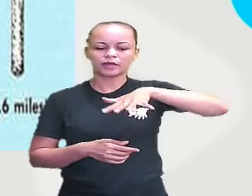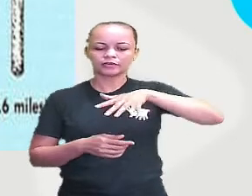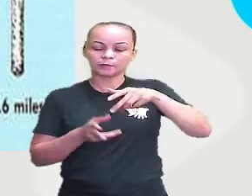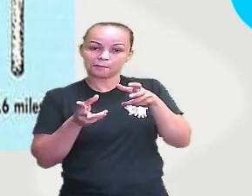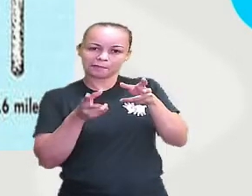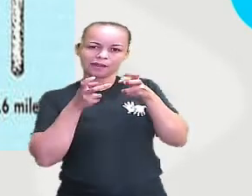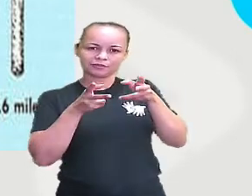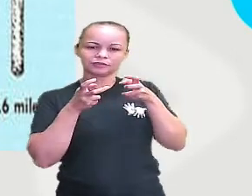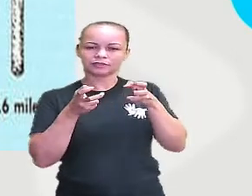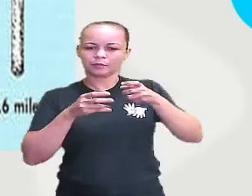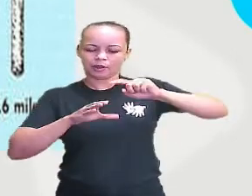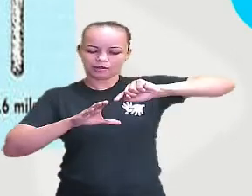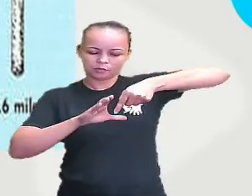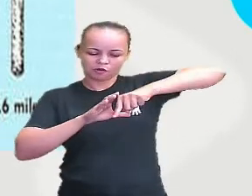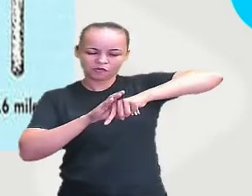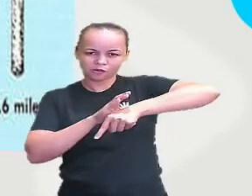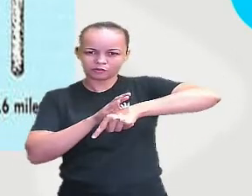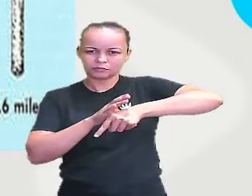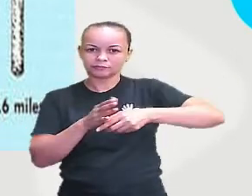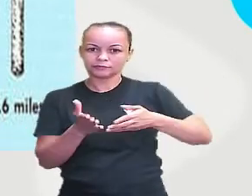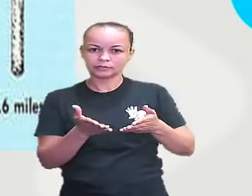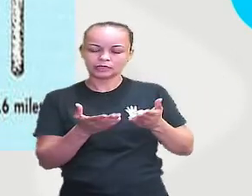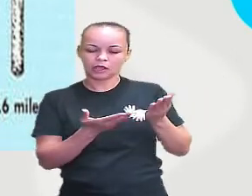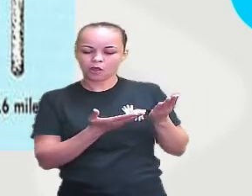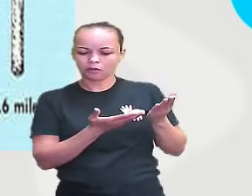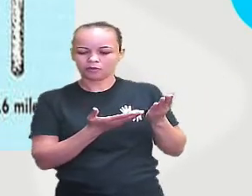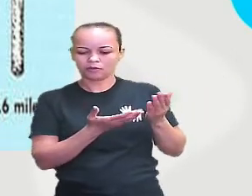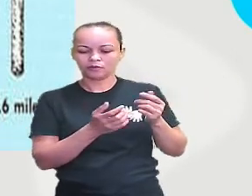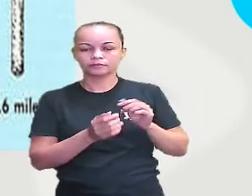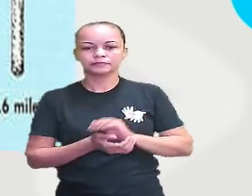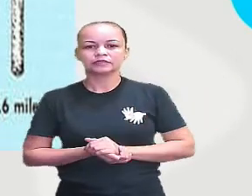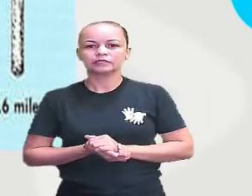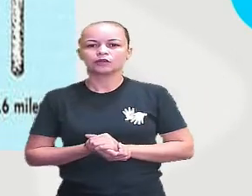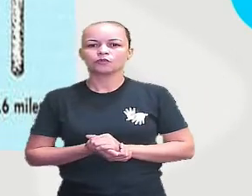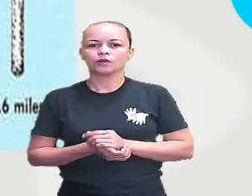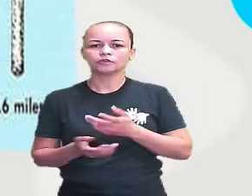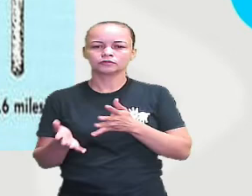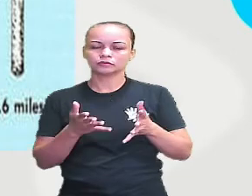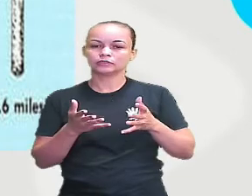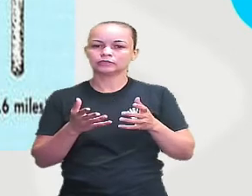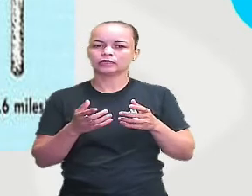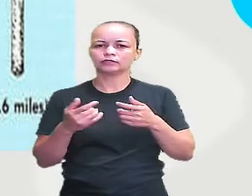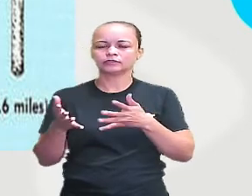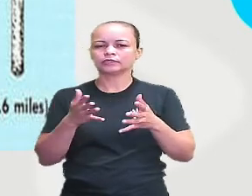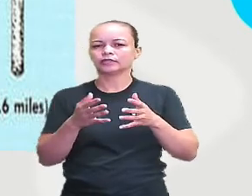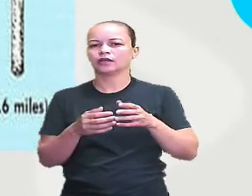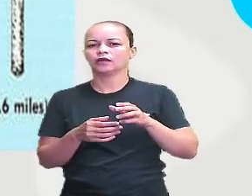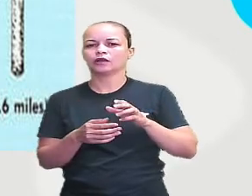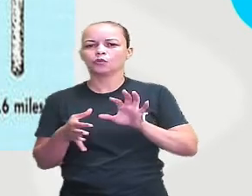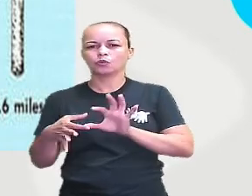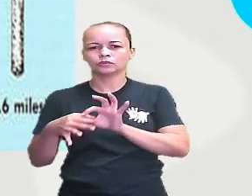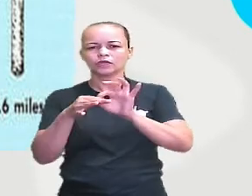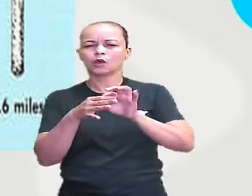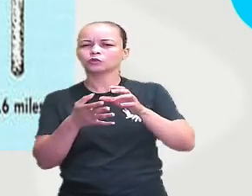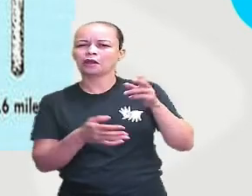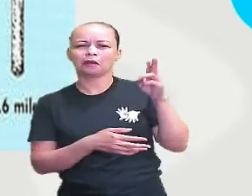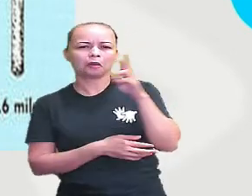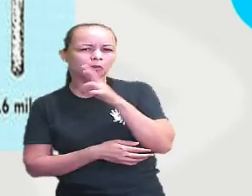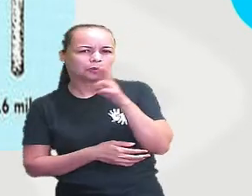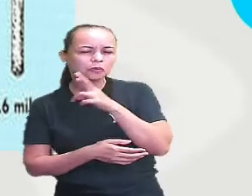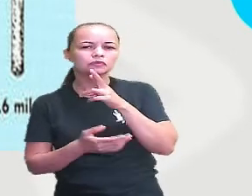percebe que tem áreas de profundidade. Então, quando eu pego ali o buraco de cola na antiga União Soviética, que a gente conhece como Rússia, lá nesse